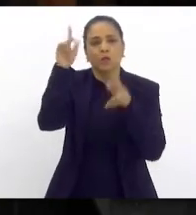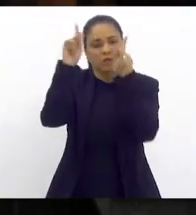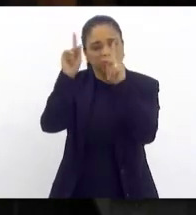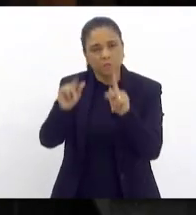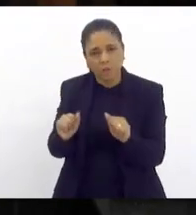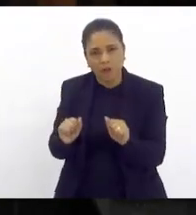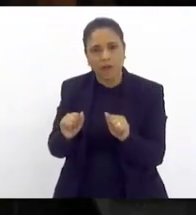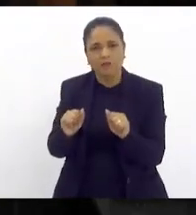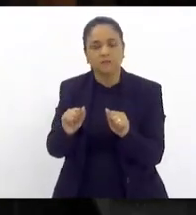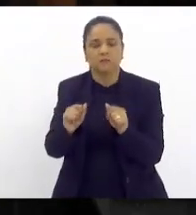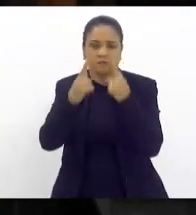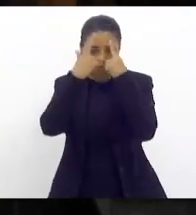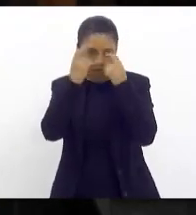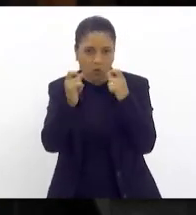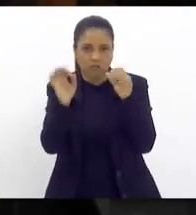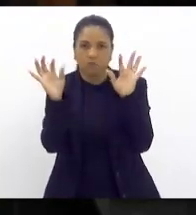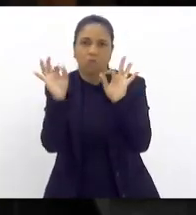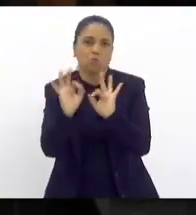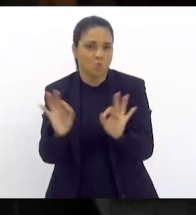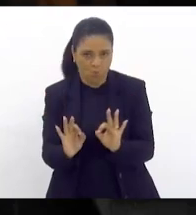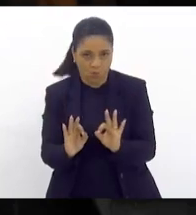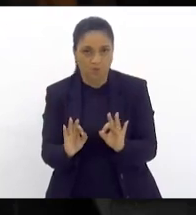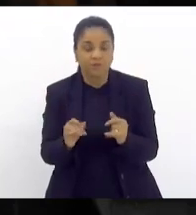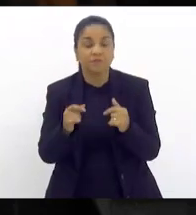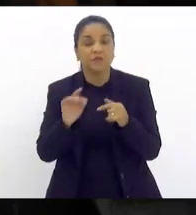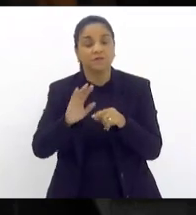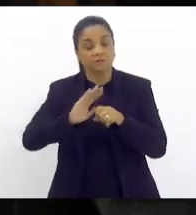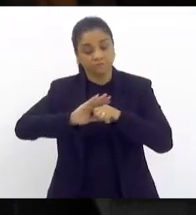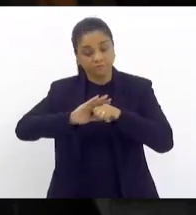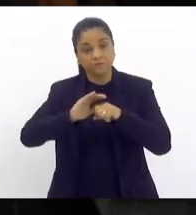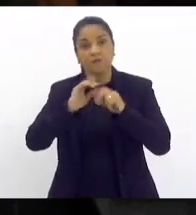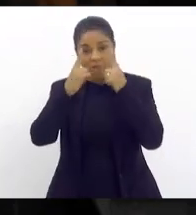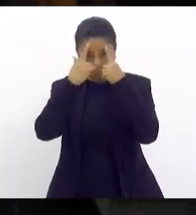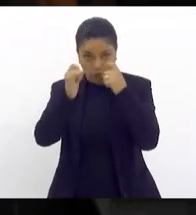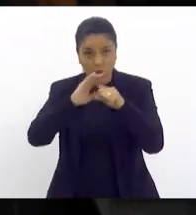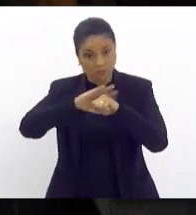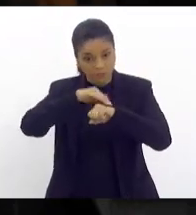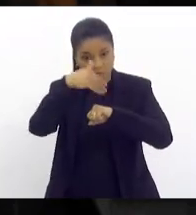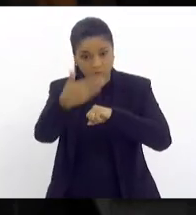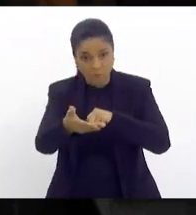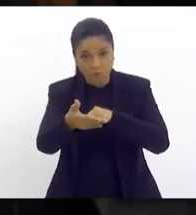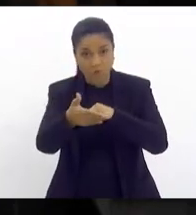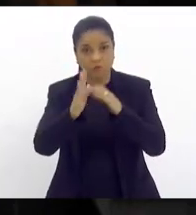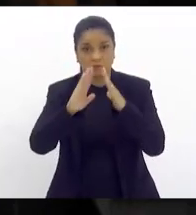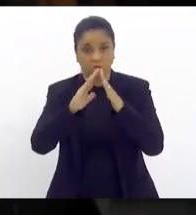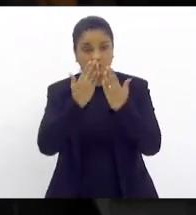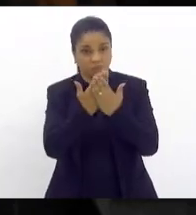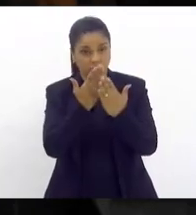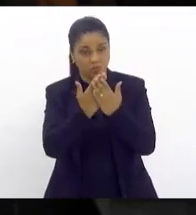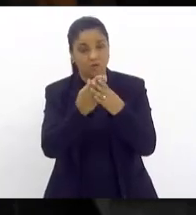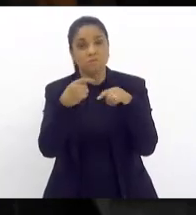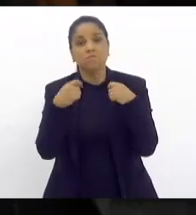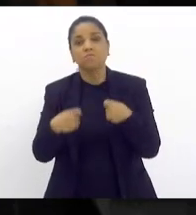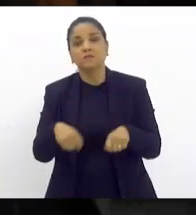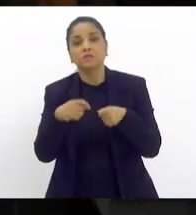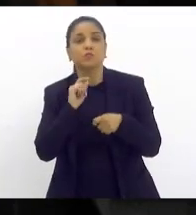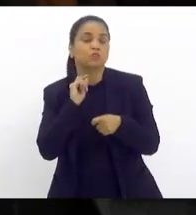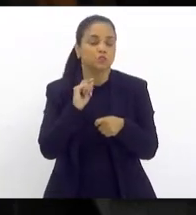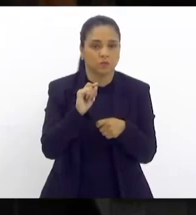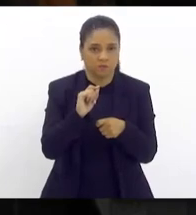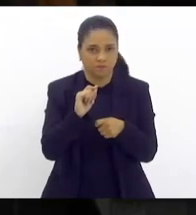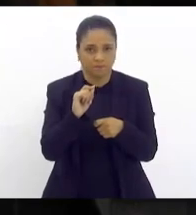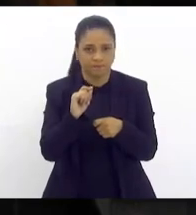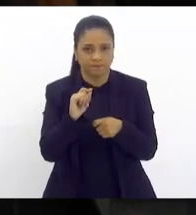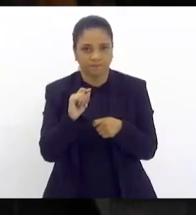de não violência no caso da violência externa a que prevenir que essas operações elas